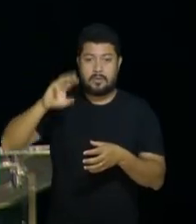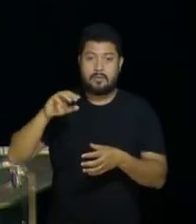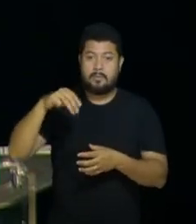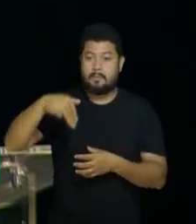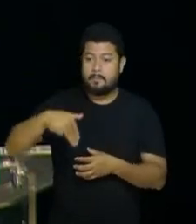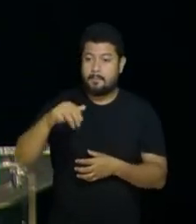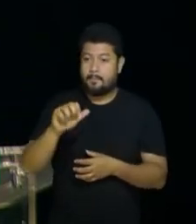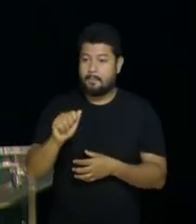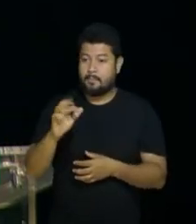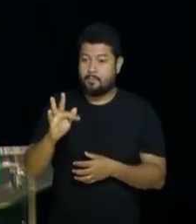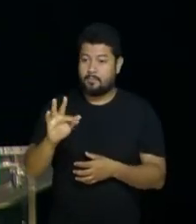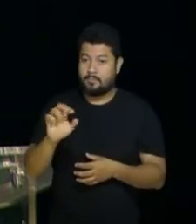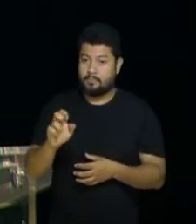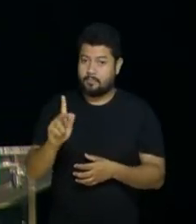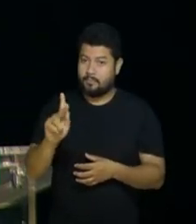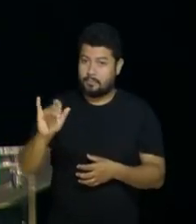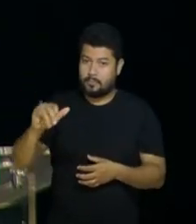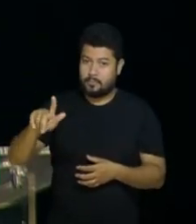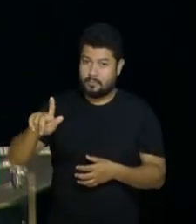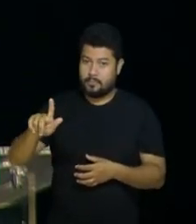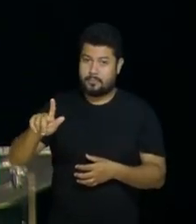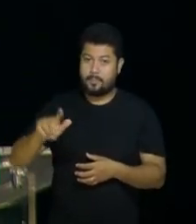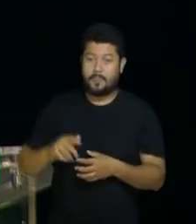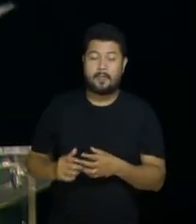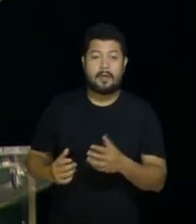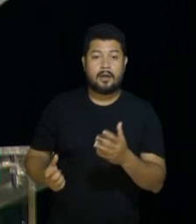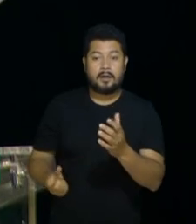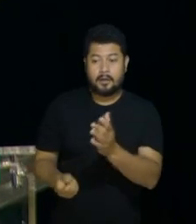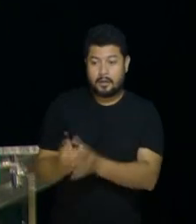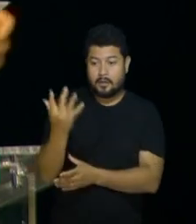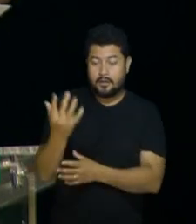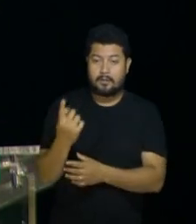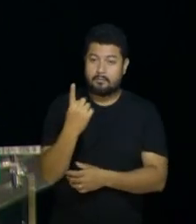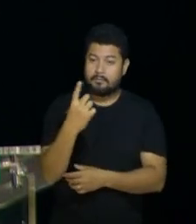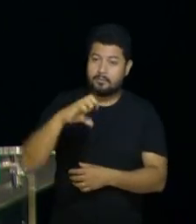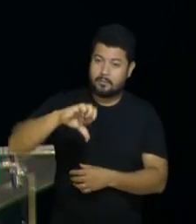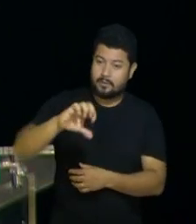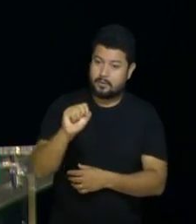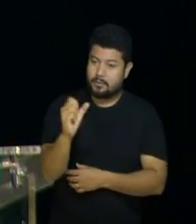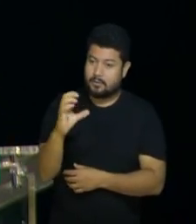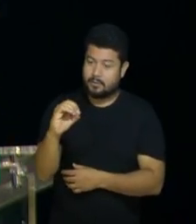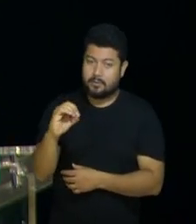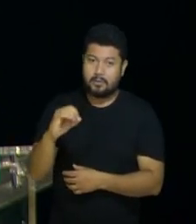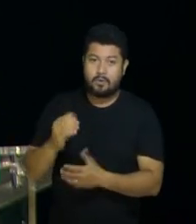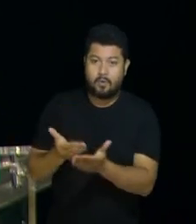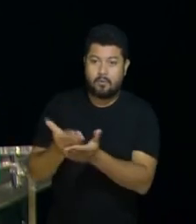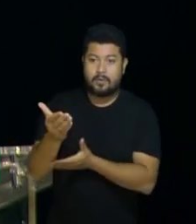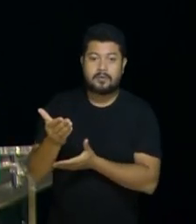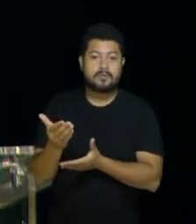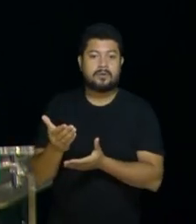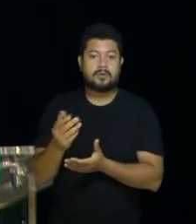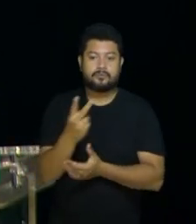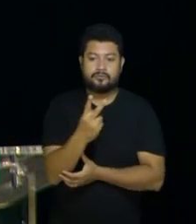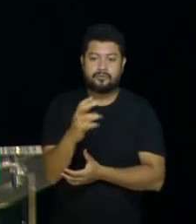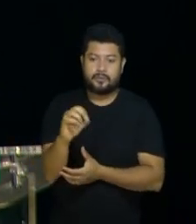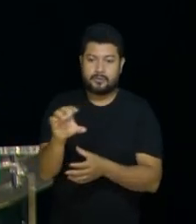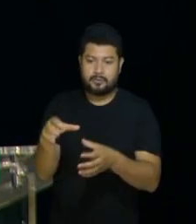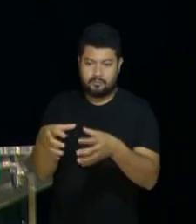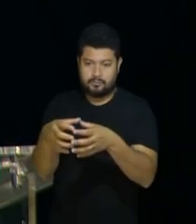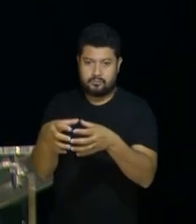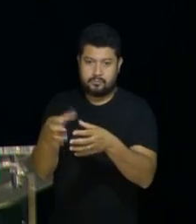oficialmente criado em 1980. Somos inicialmente com 20 membros e